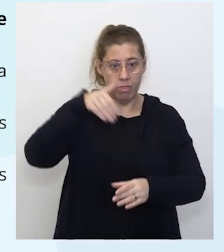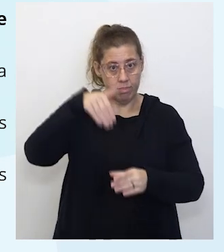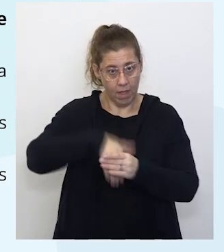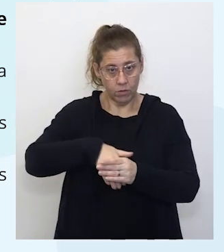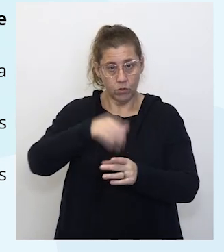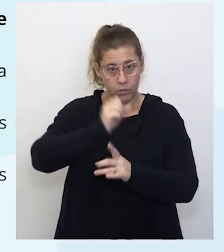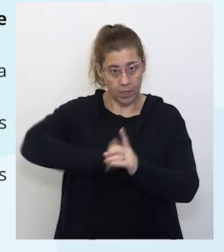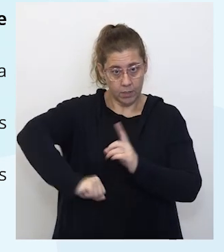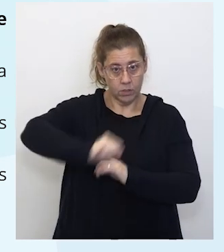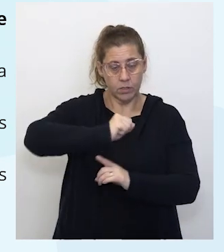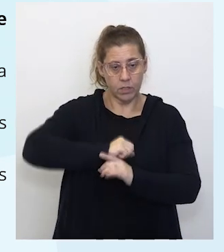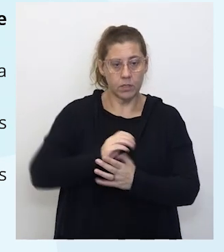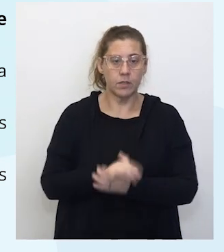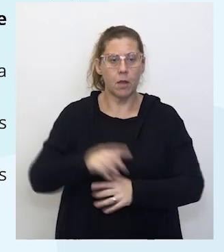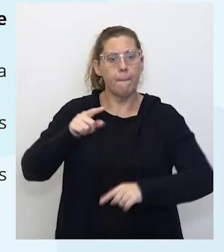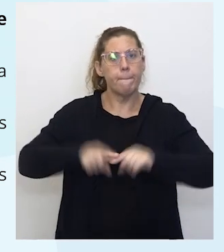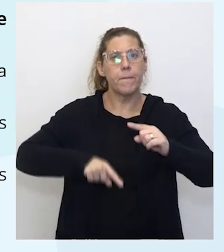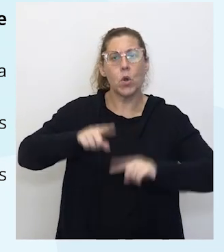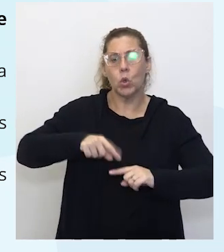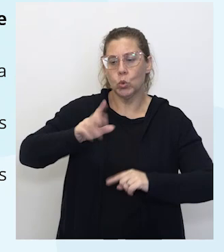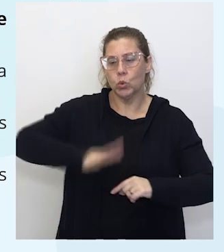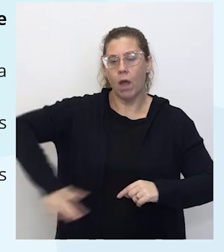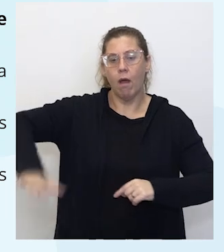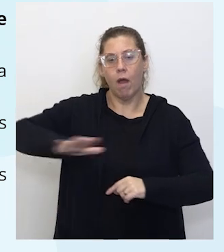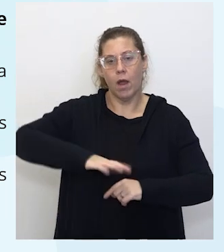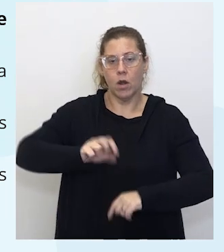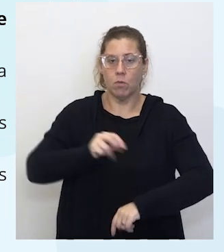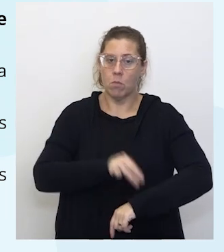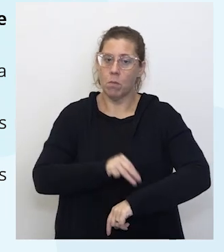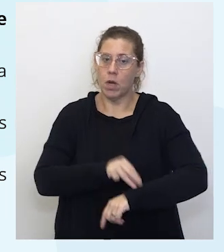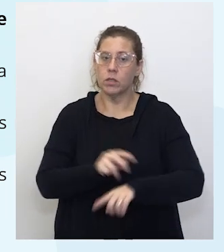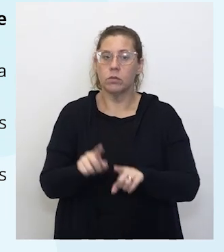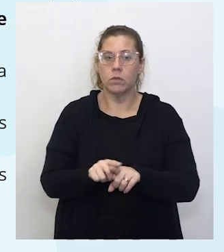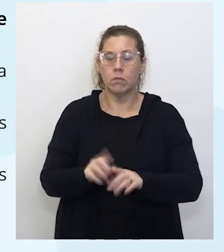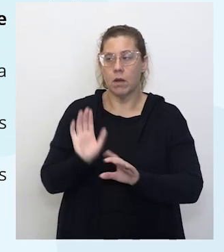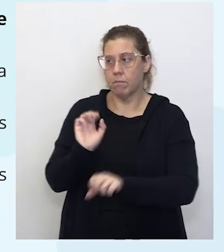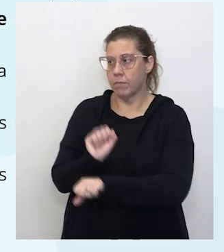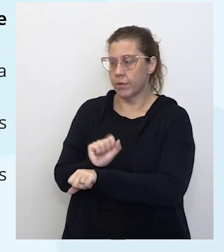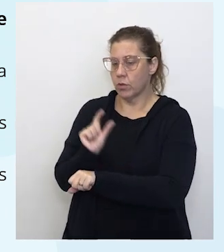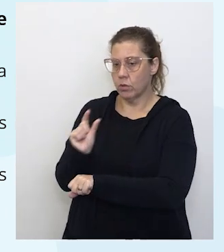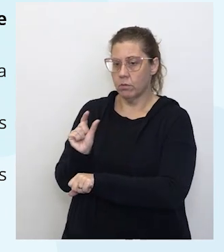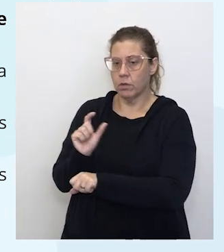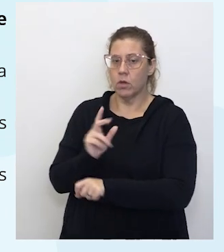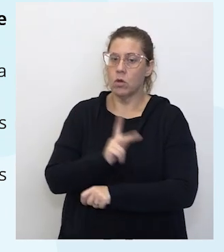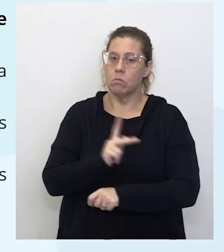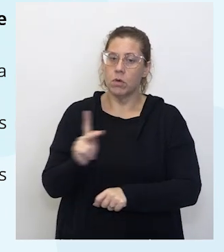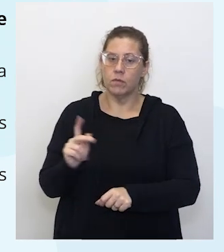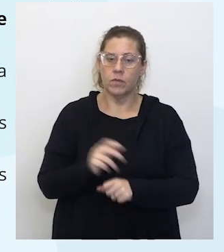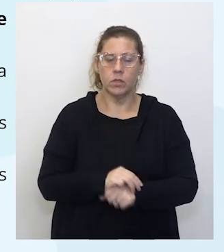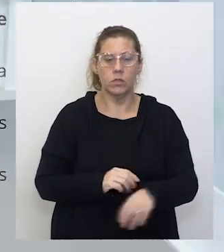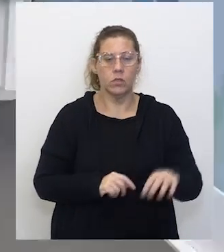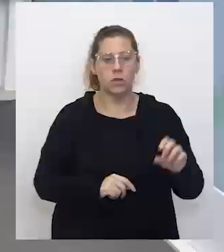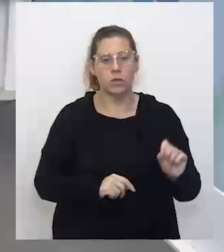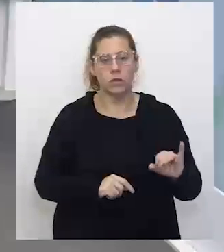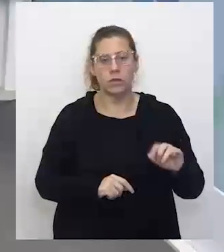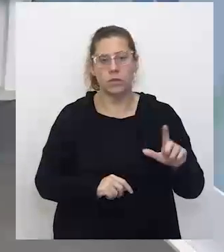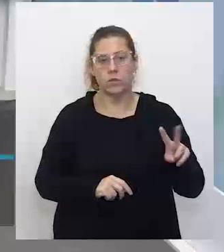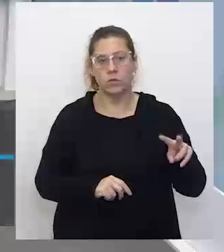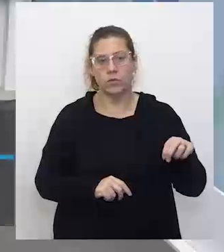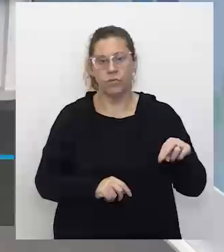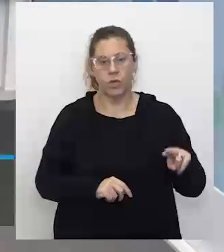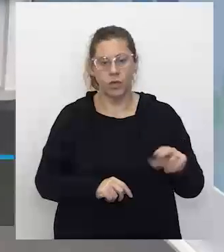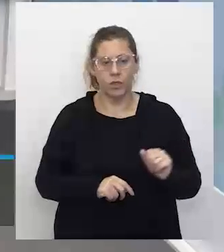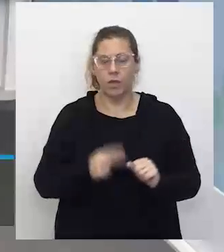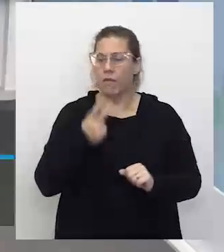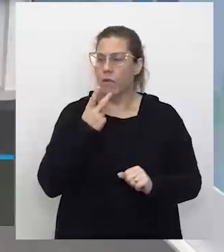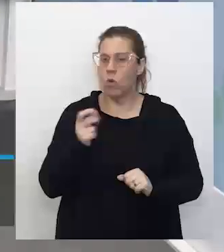sociedade, produto do seu espaço e do tempo. Ô, Jennifer, só uma pausa, que é uma professora, que a professora Silvana já está lá na frente. Conta. Aí ela